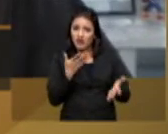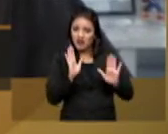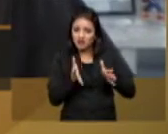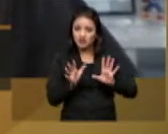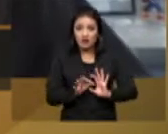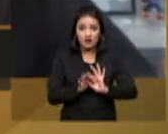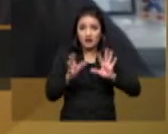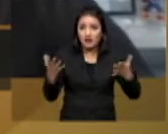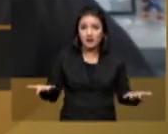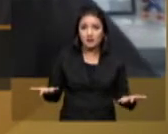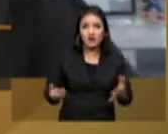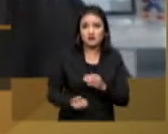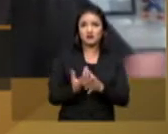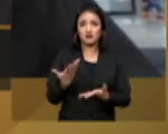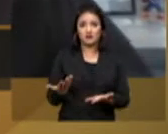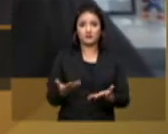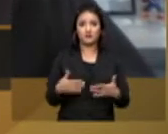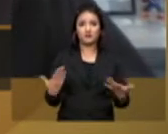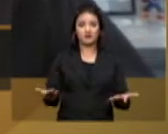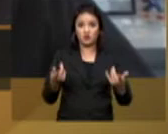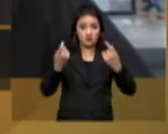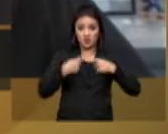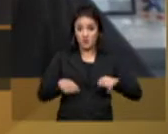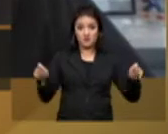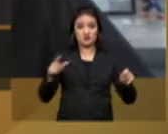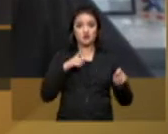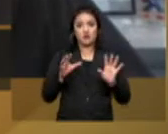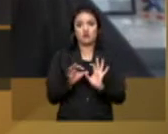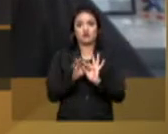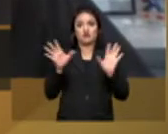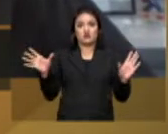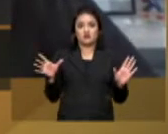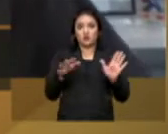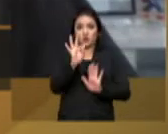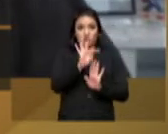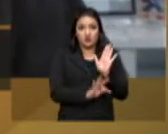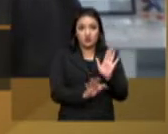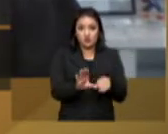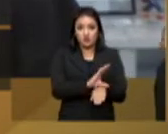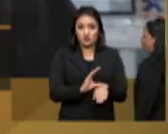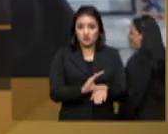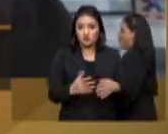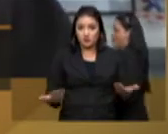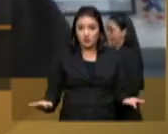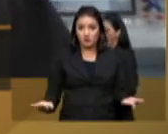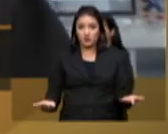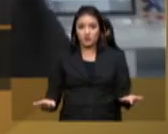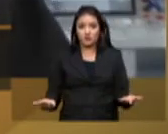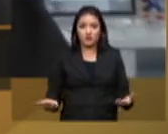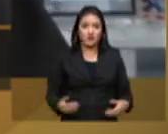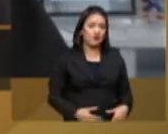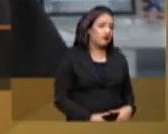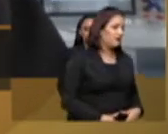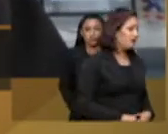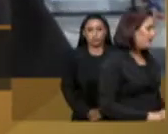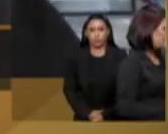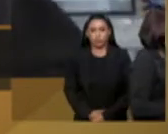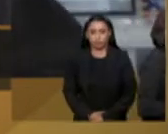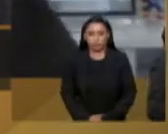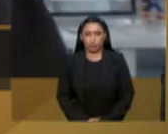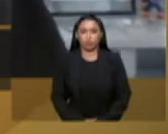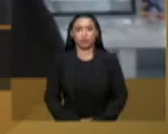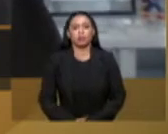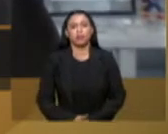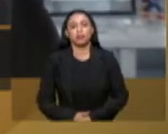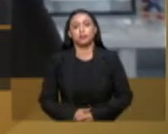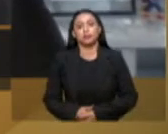que é desnecessário a autorização do texto constitucional? Significa dizer que a Constituição, no particular de redação